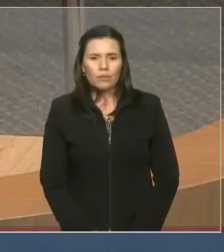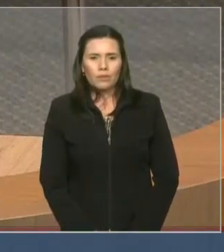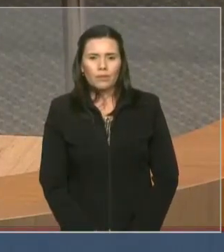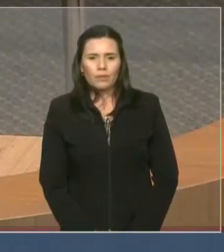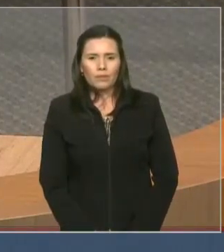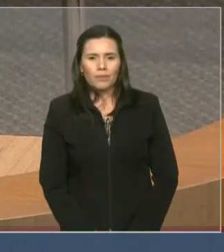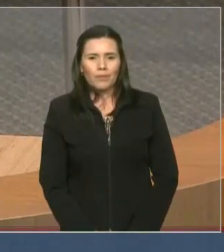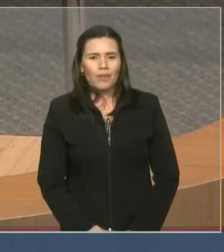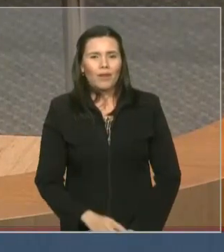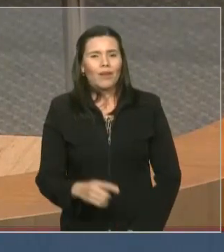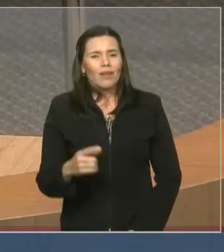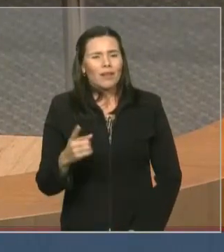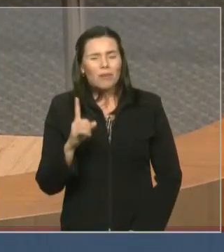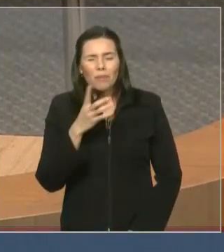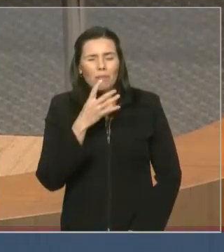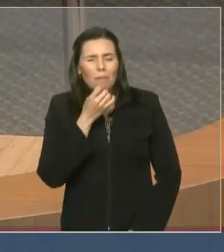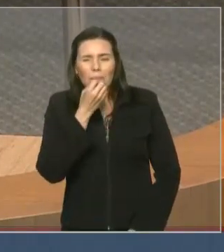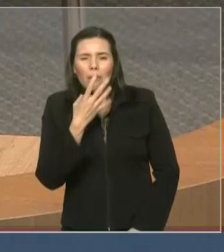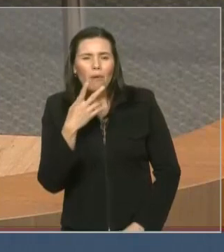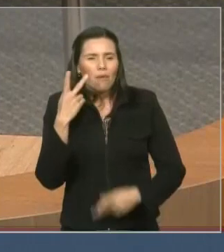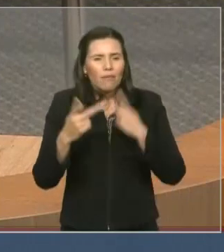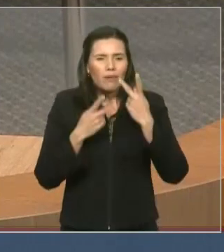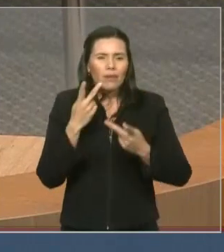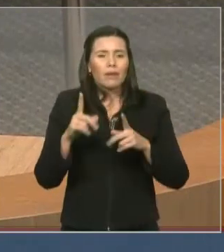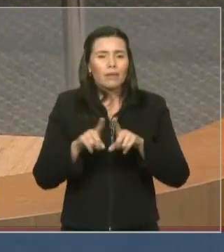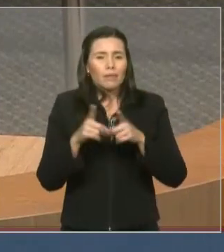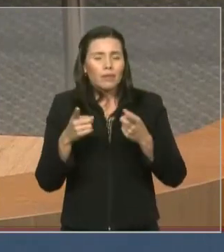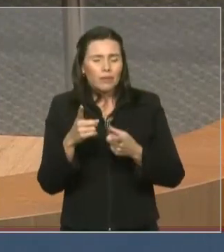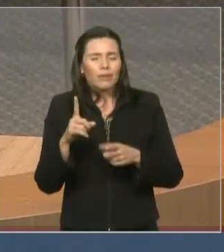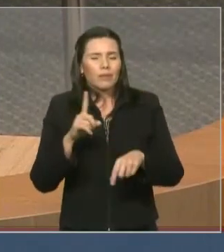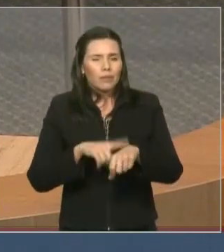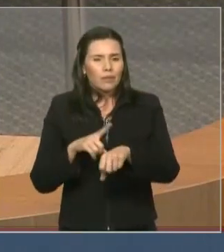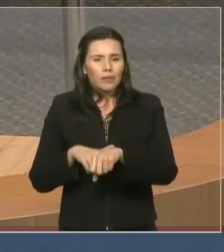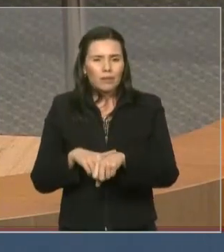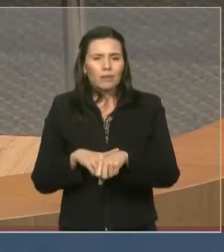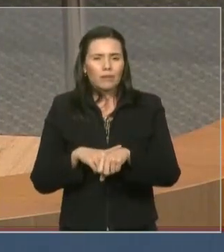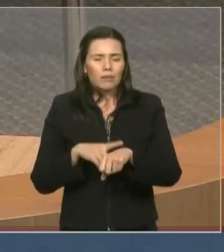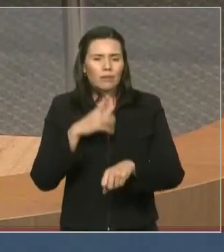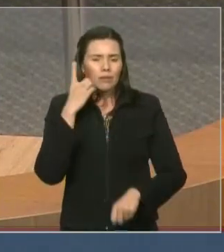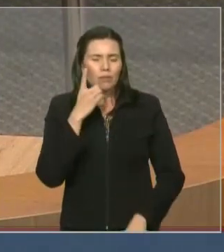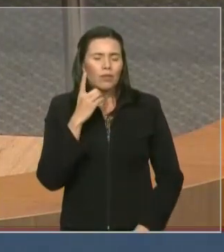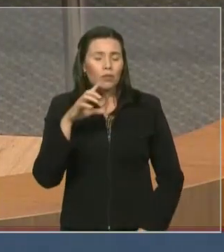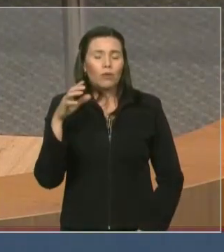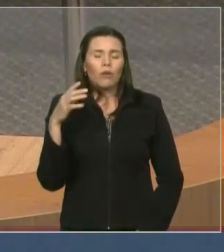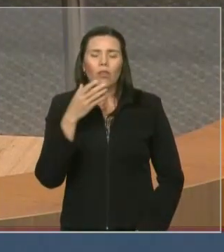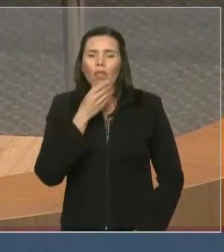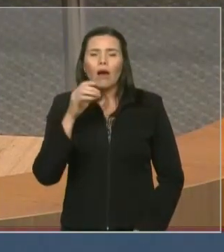bom falar, mas tem um deputado, Dan Souza, que me disse assim,